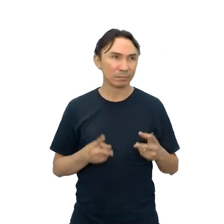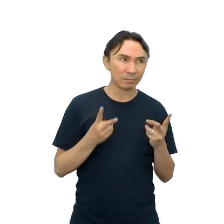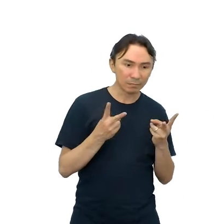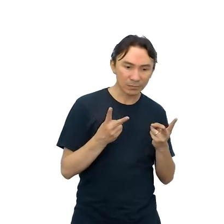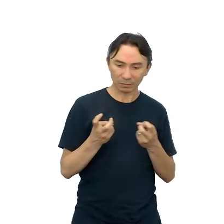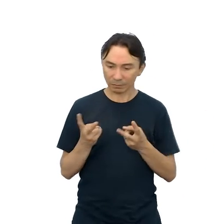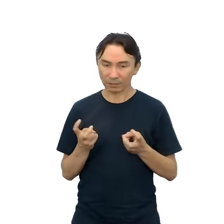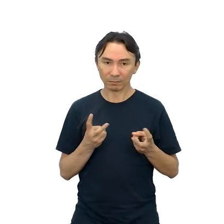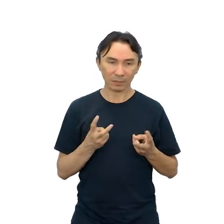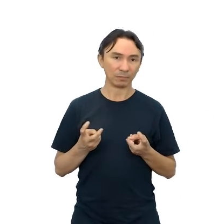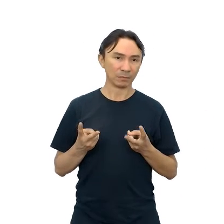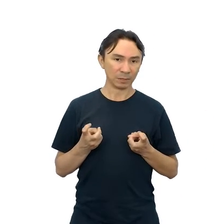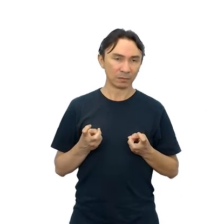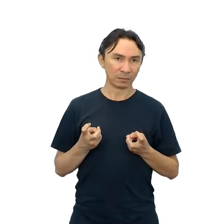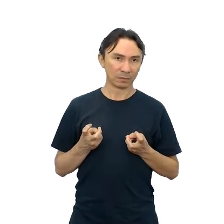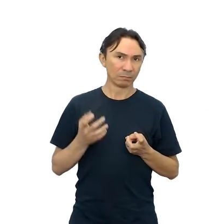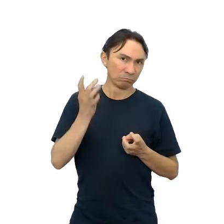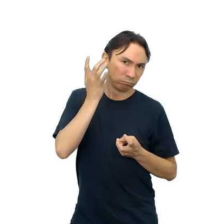nos traz